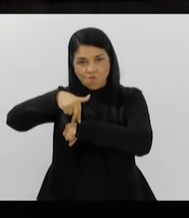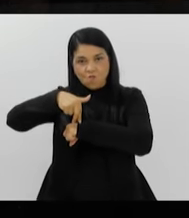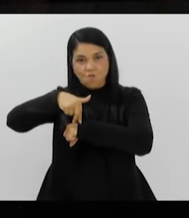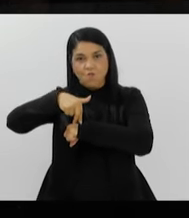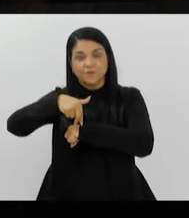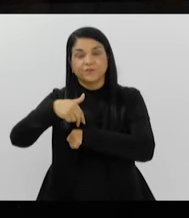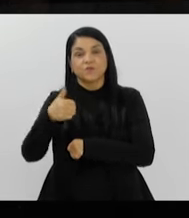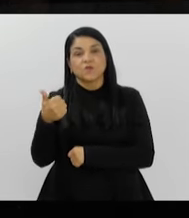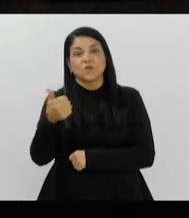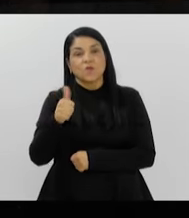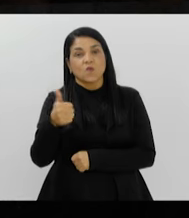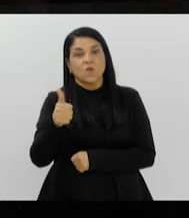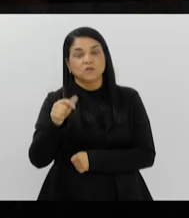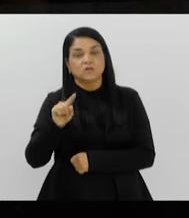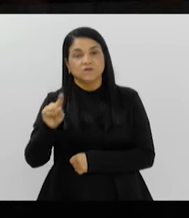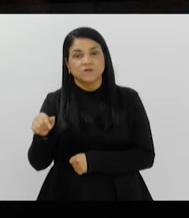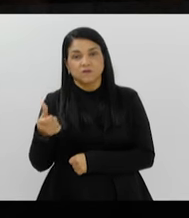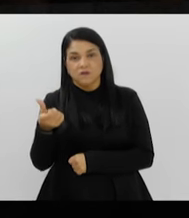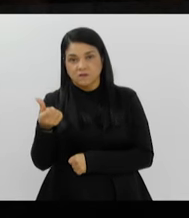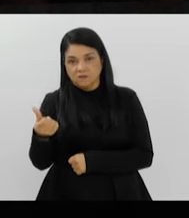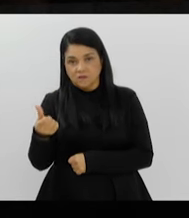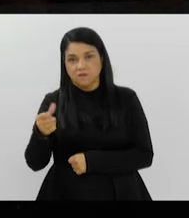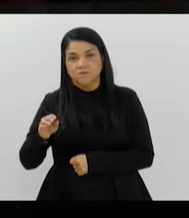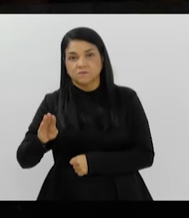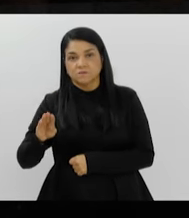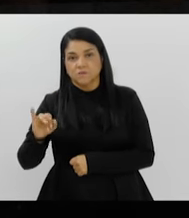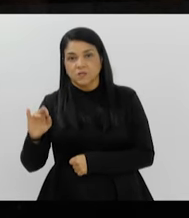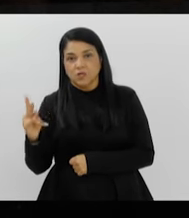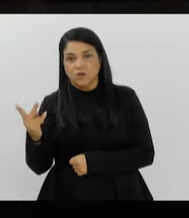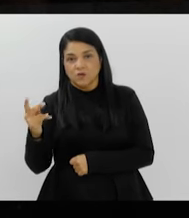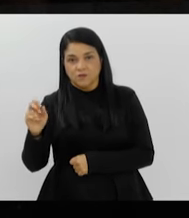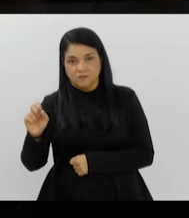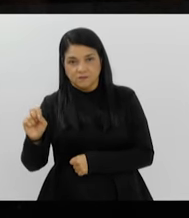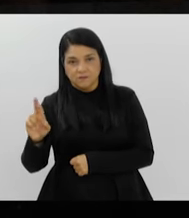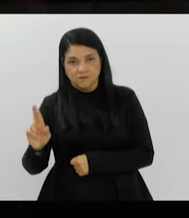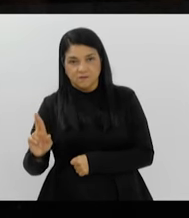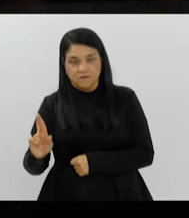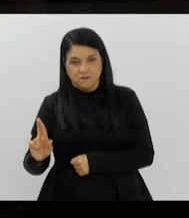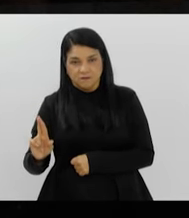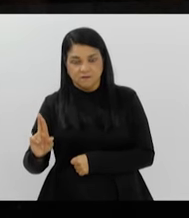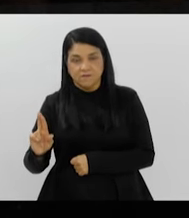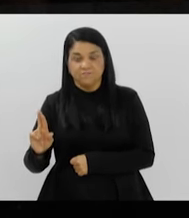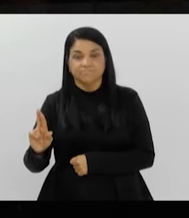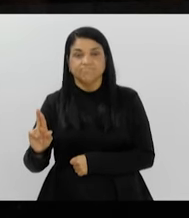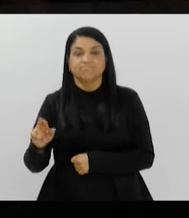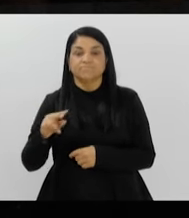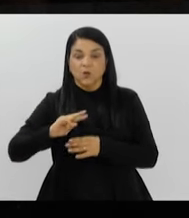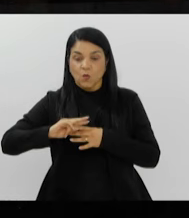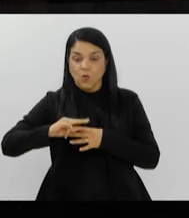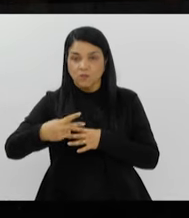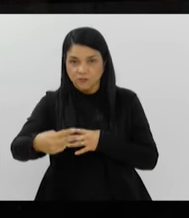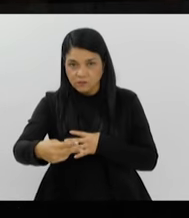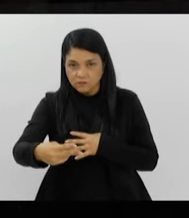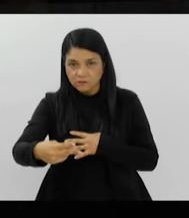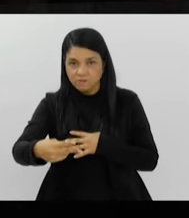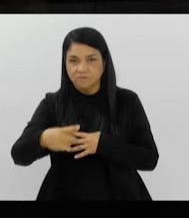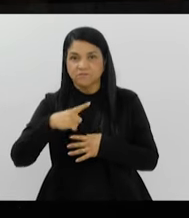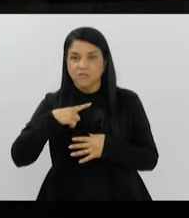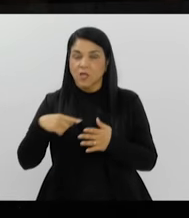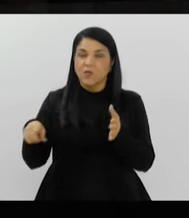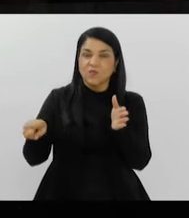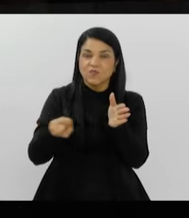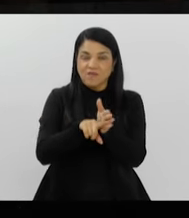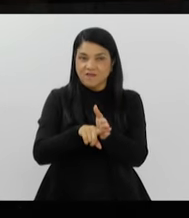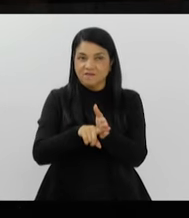de 11,6 bilhões de reais. Por via de consequência, tem um déficit